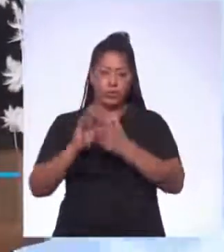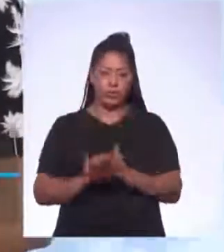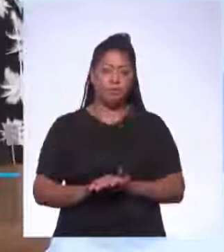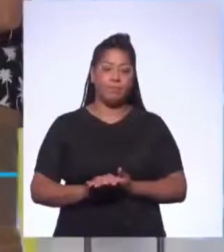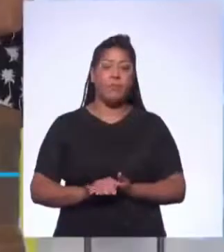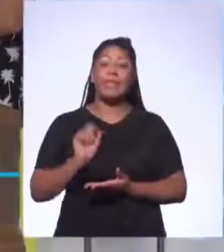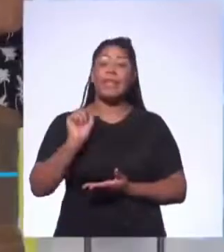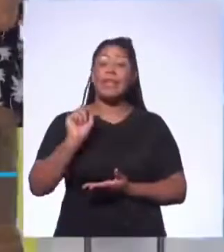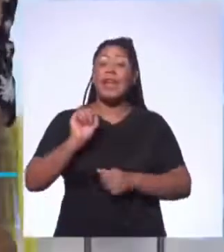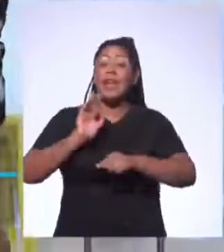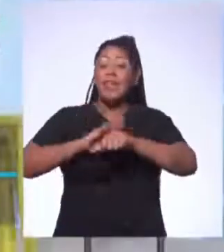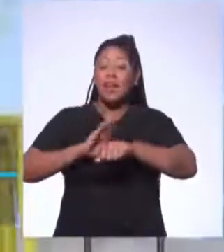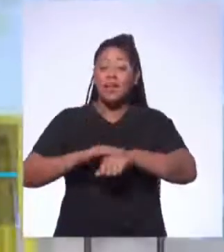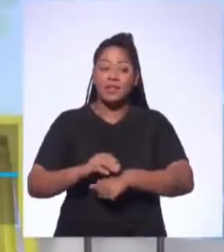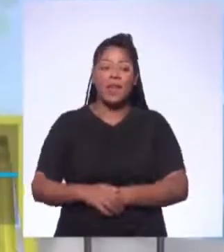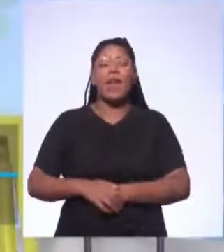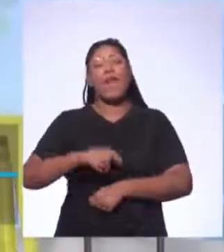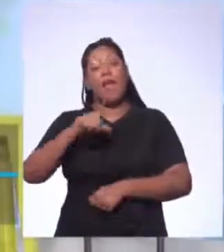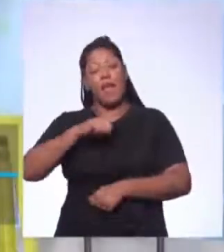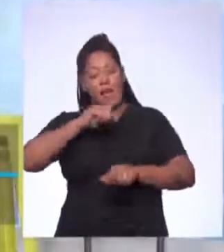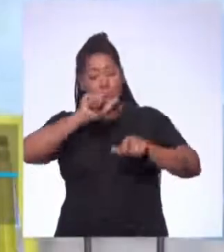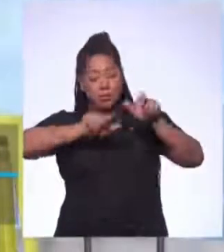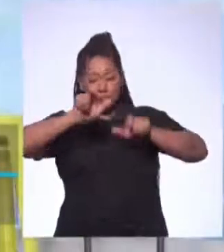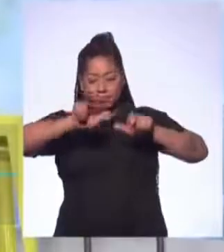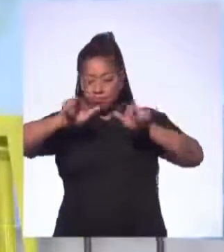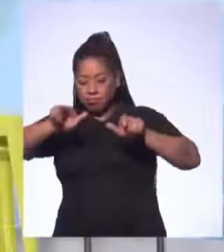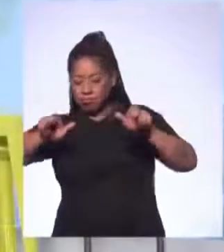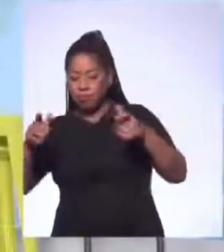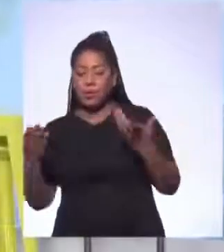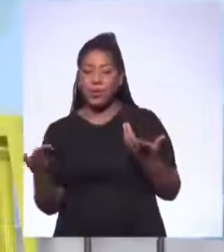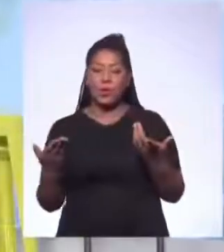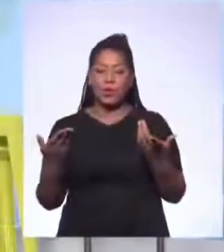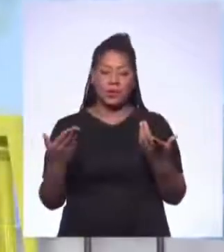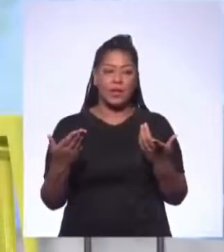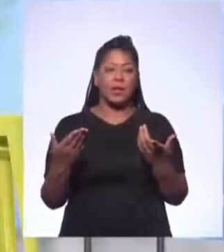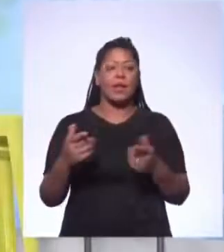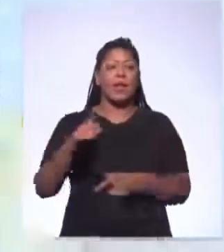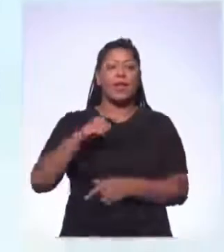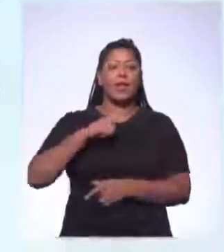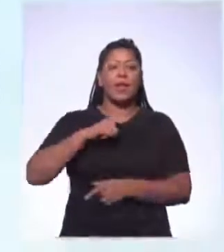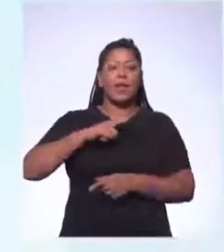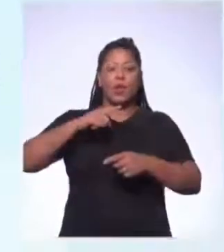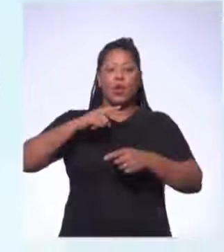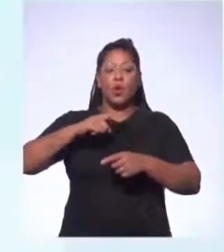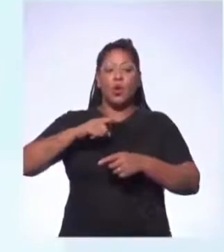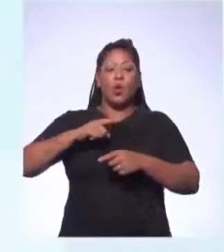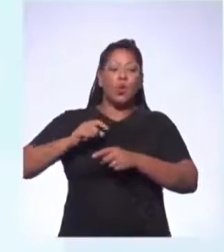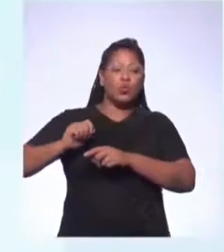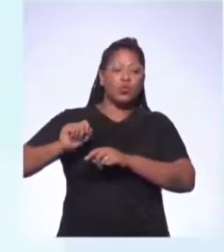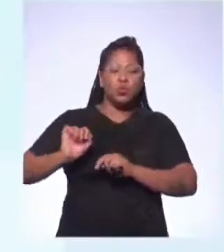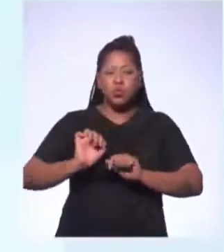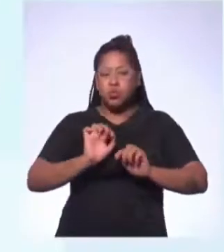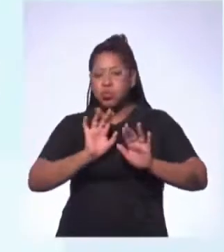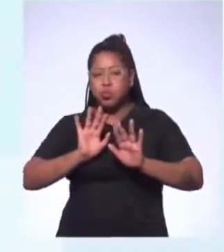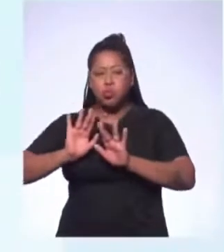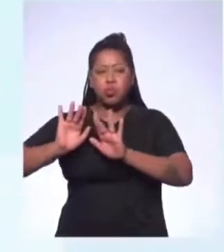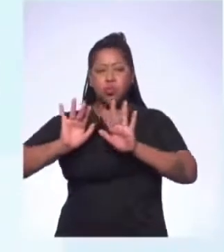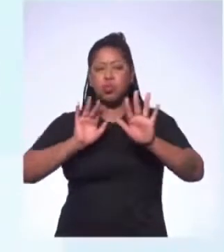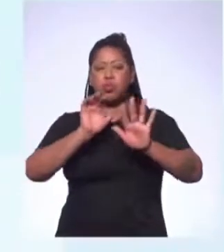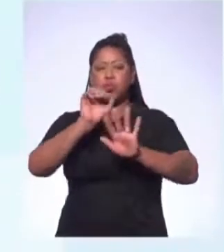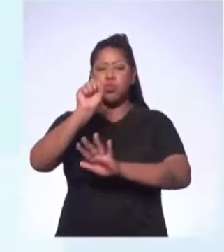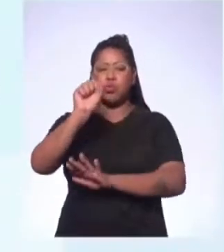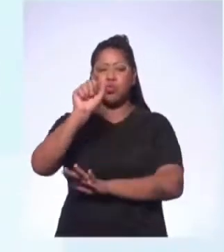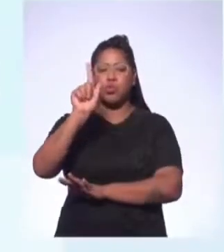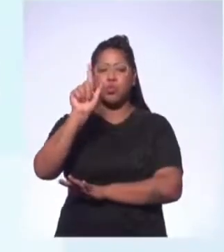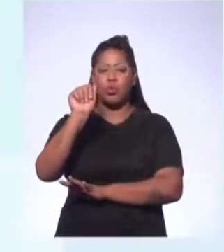os poluentes do ar. Nós temos a fumaça, ok? E os gases que são liberados pelas chaminés